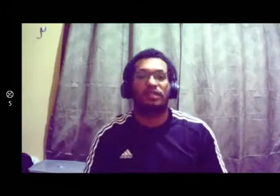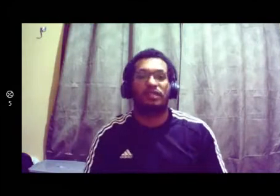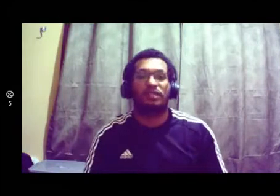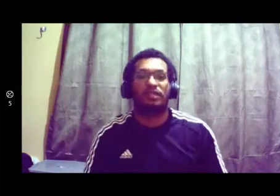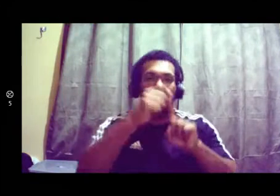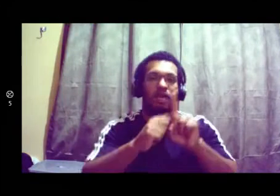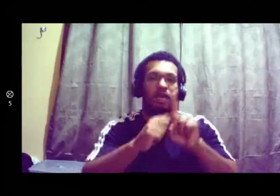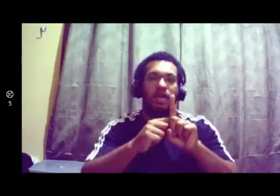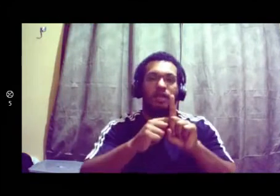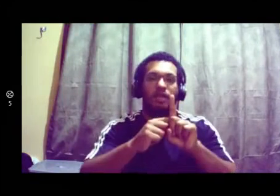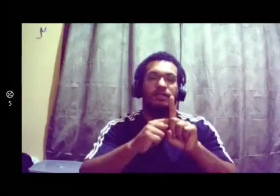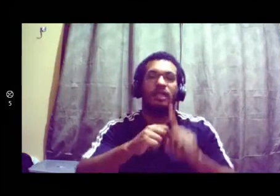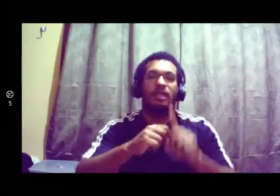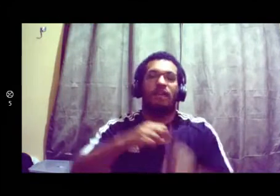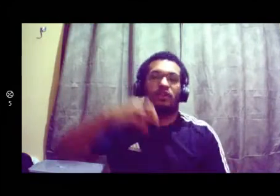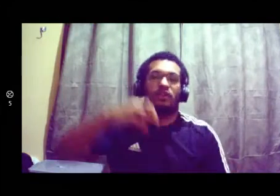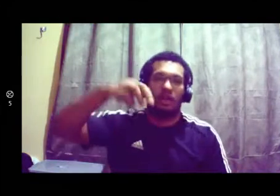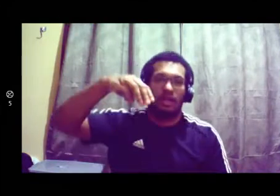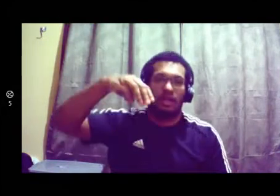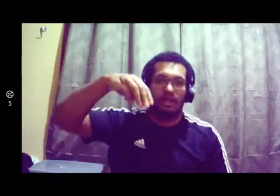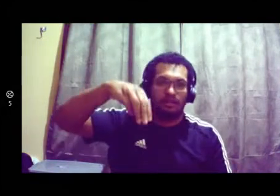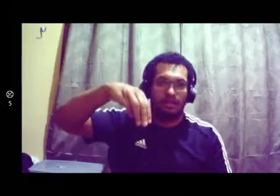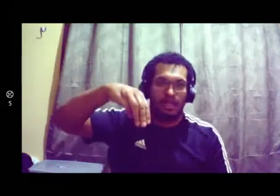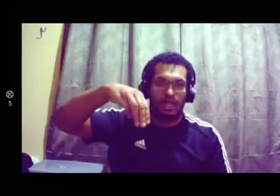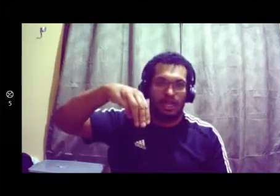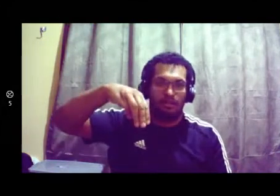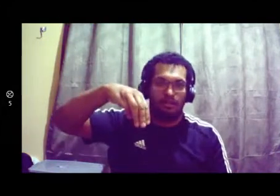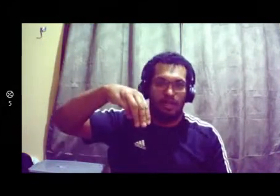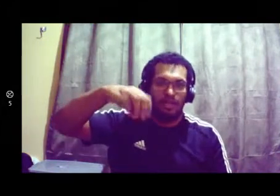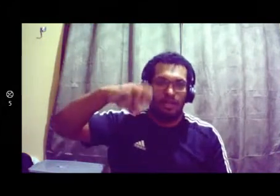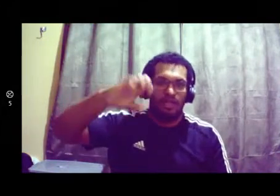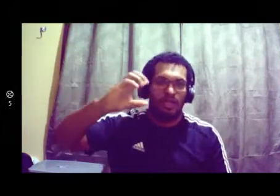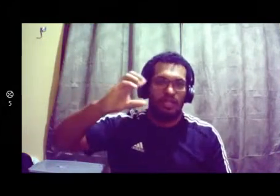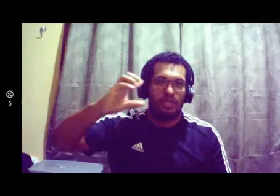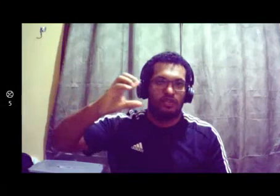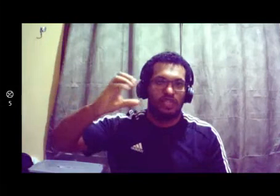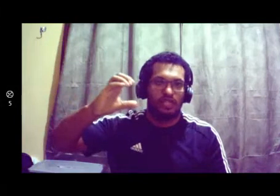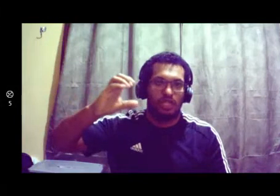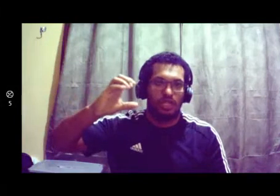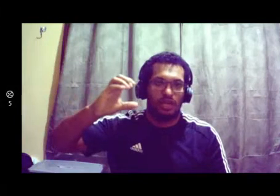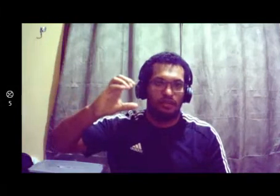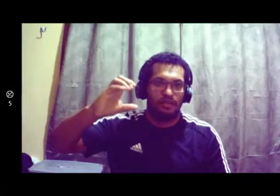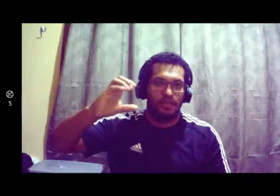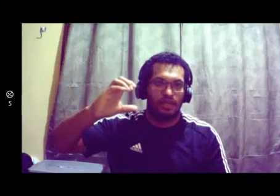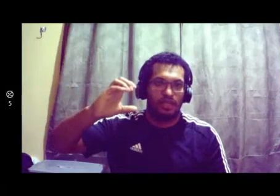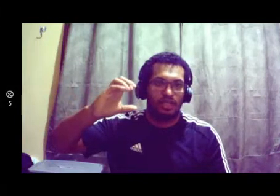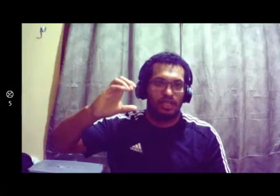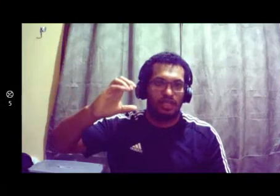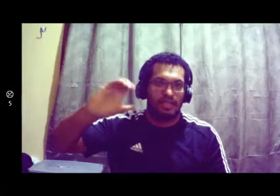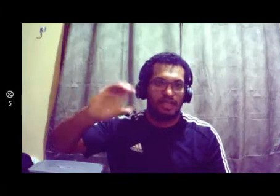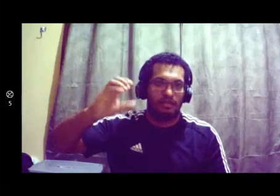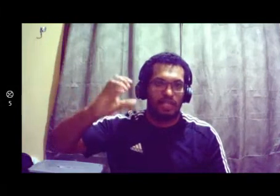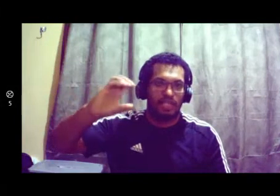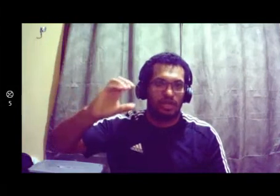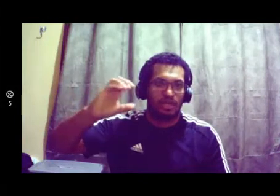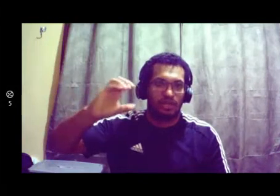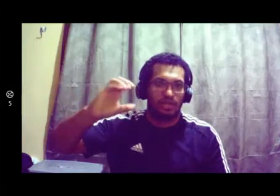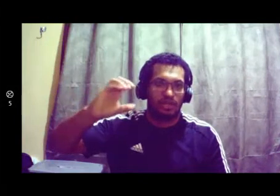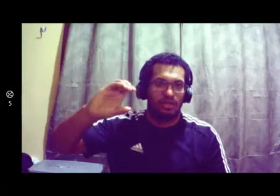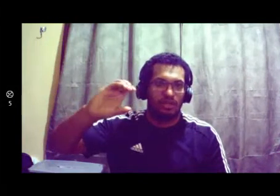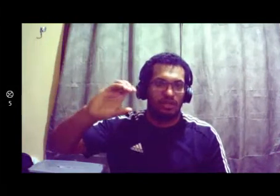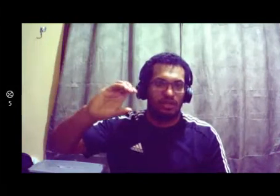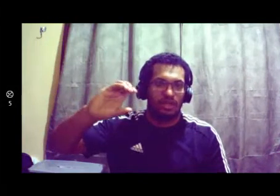fazer assim. Mês. E aí você coloca M e o C cedilha. Dá aquela tremidinha,